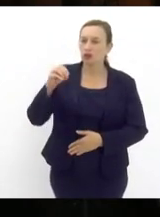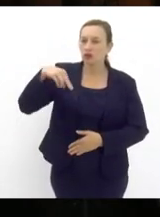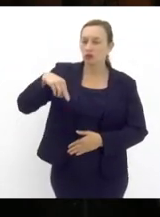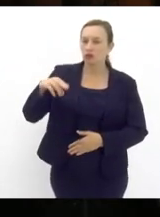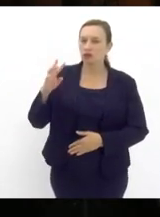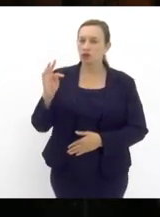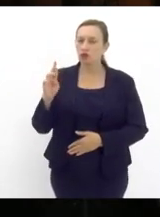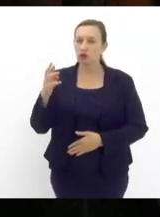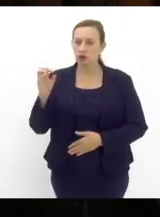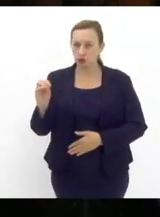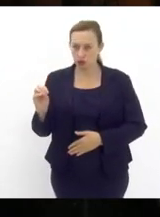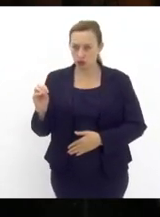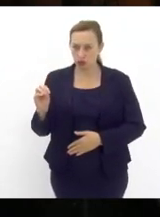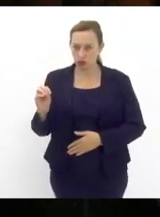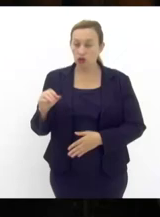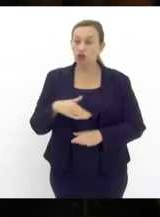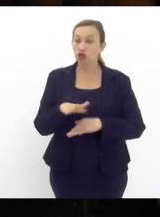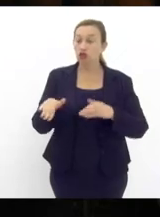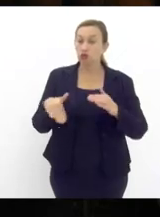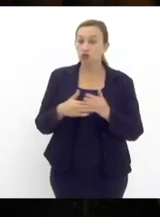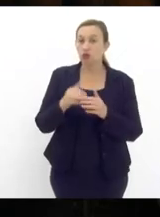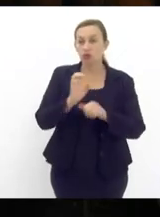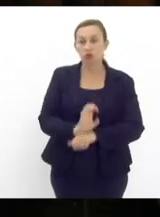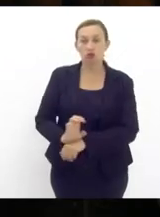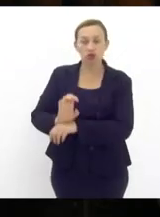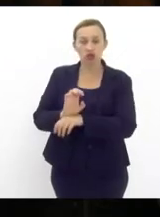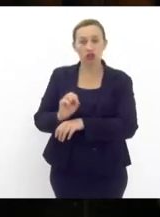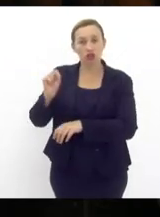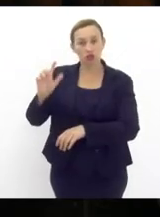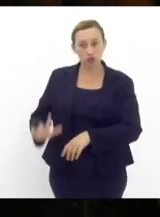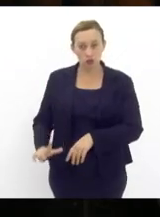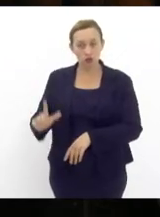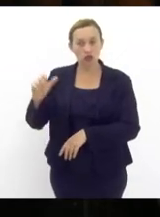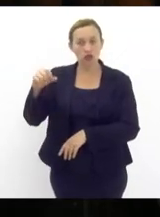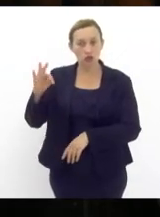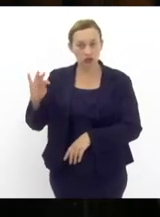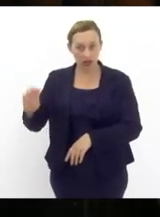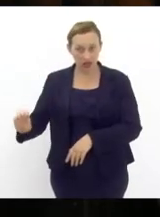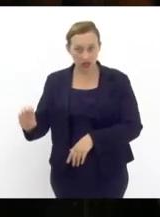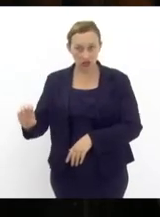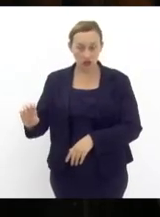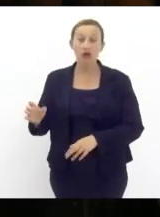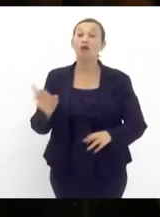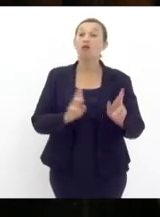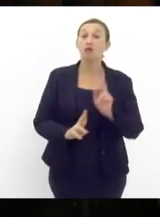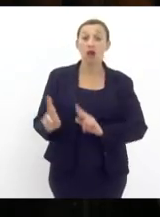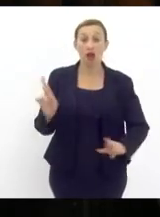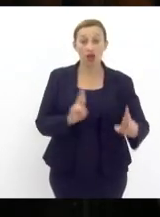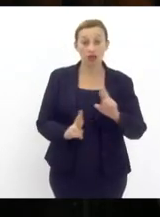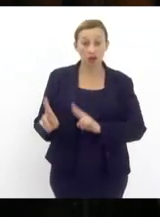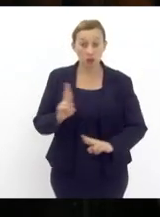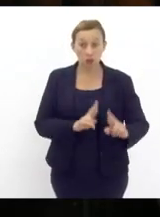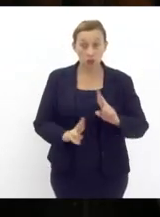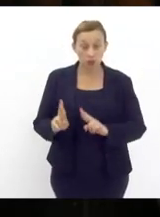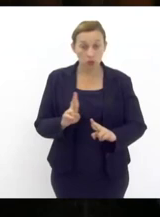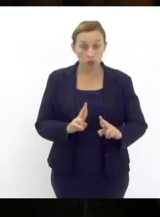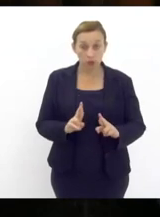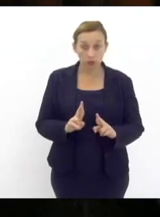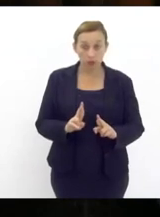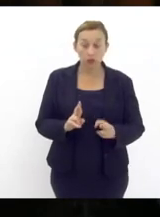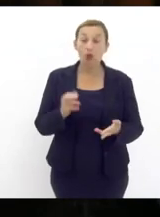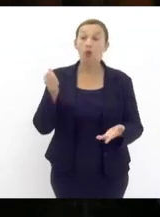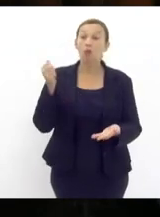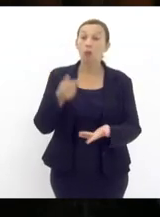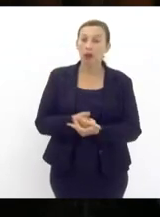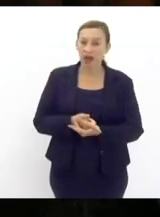o consórcio de todos os estados do sul sudeste em relação o